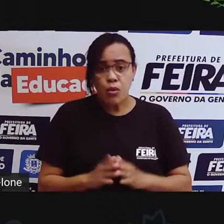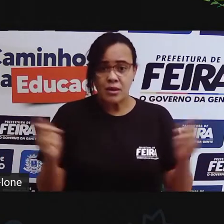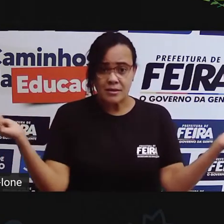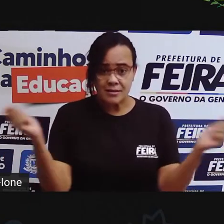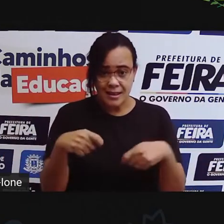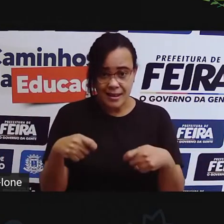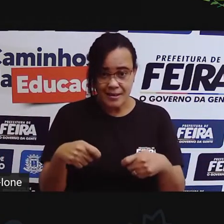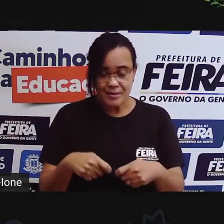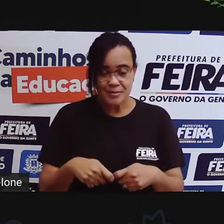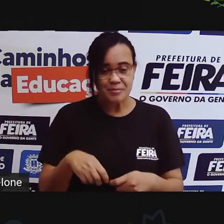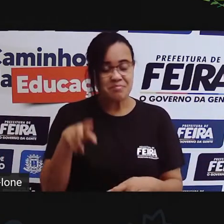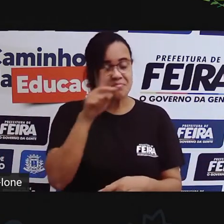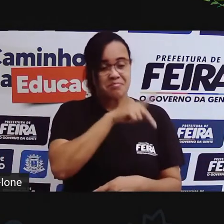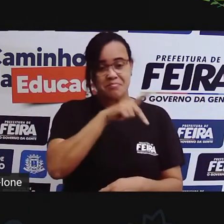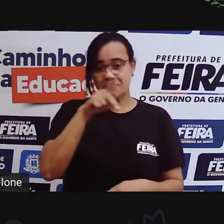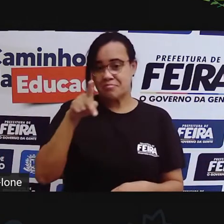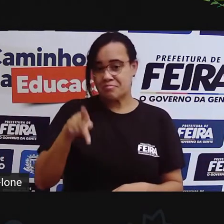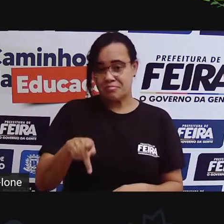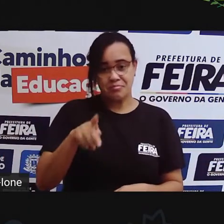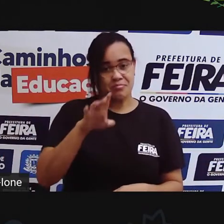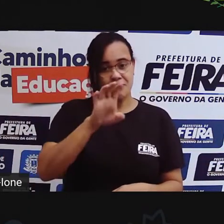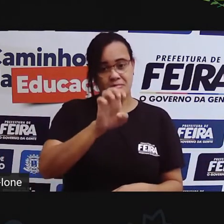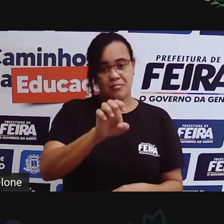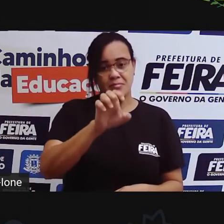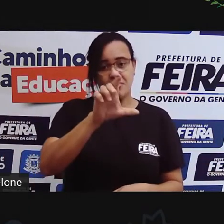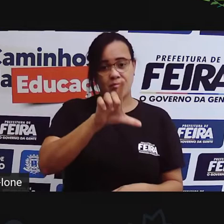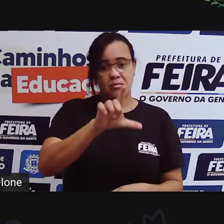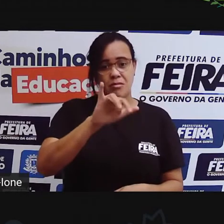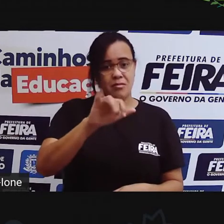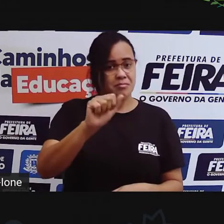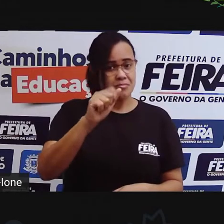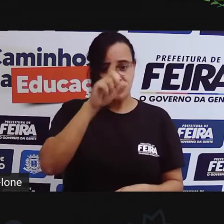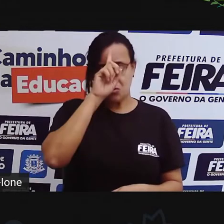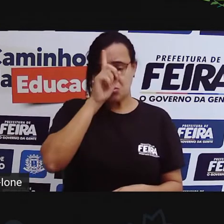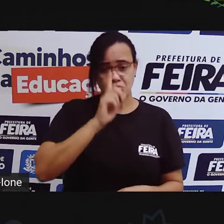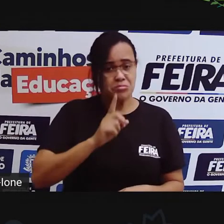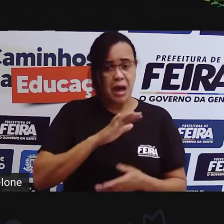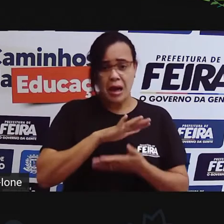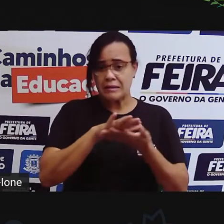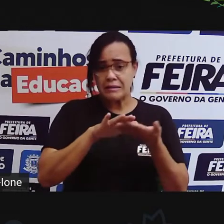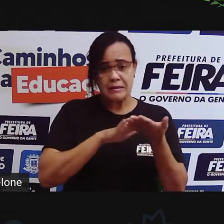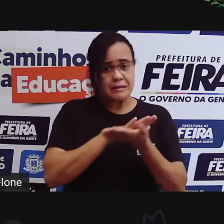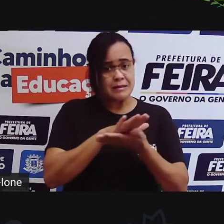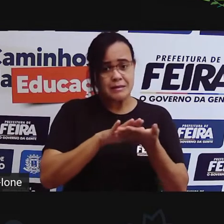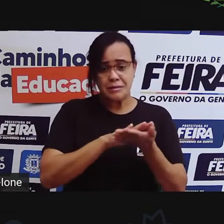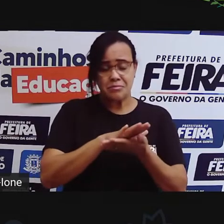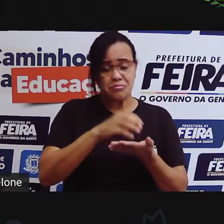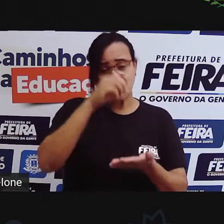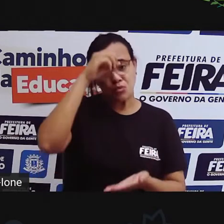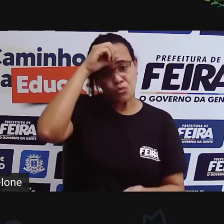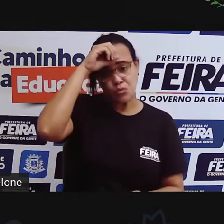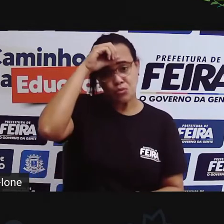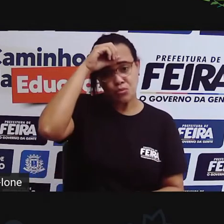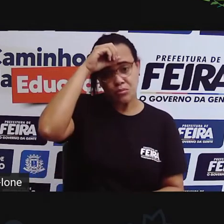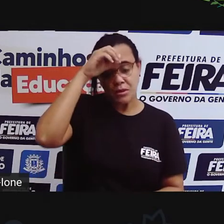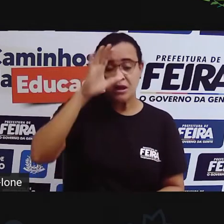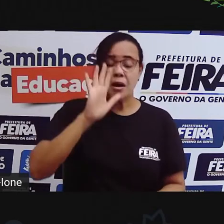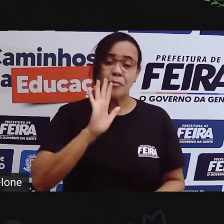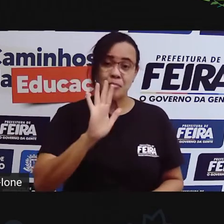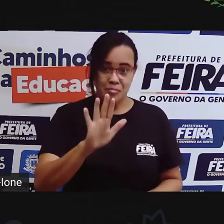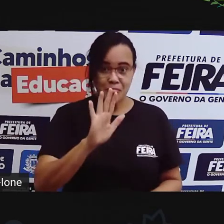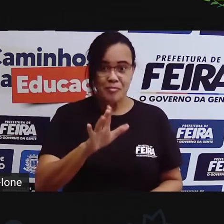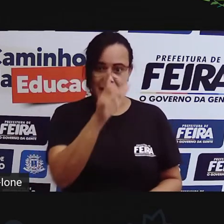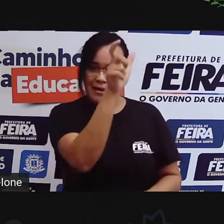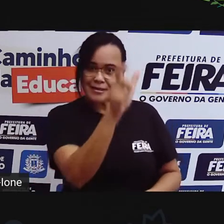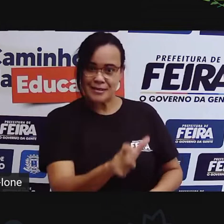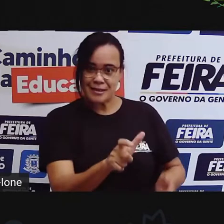A Proeliza não sabe tocar nada com o ar. Não sei, meninada. Mas eu sei de